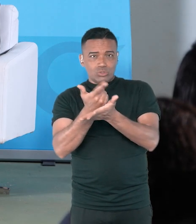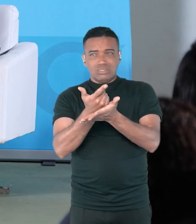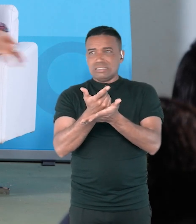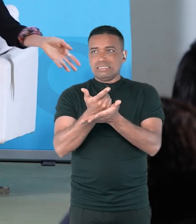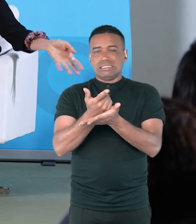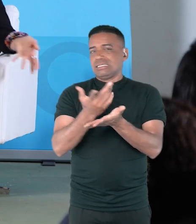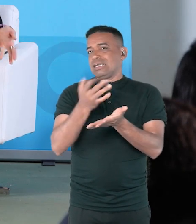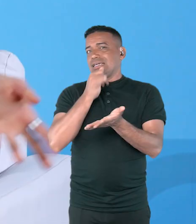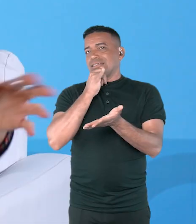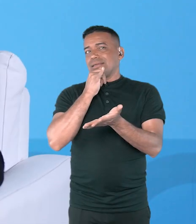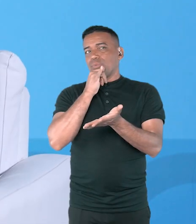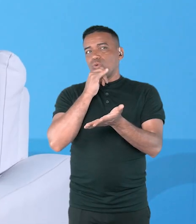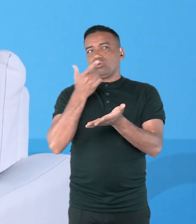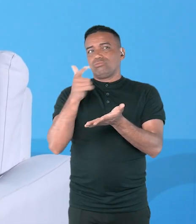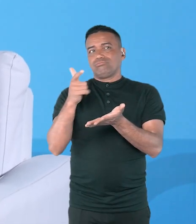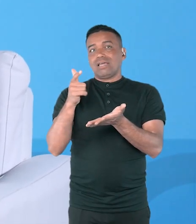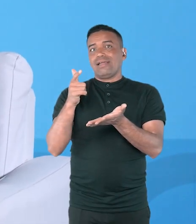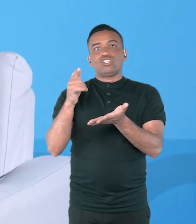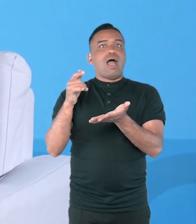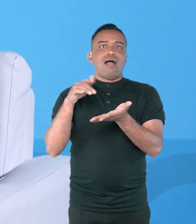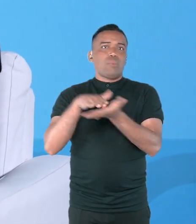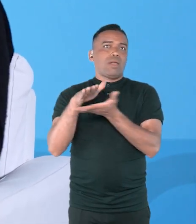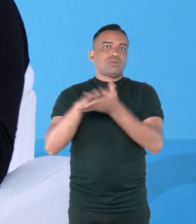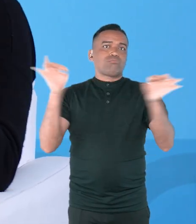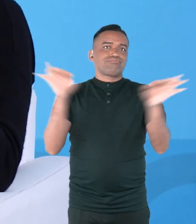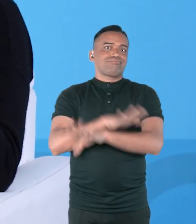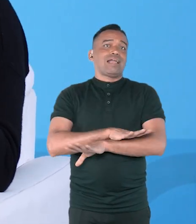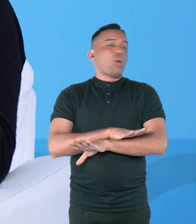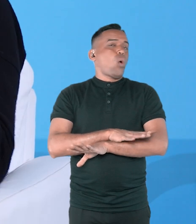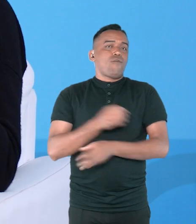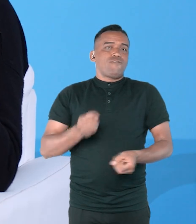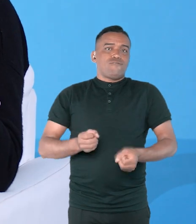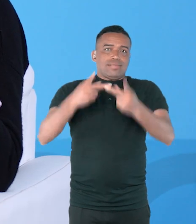que nem existe para estar aqui mais, porque está esgotado,